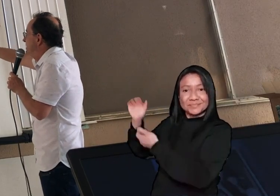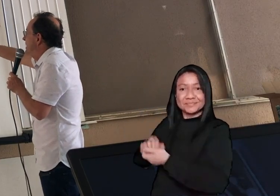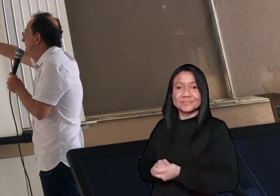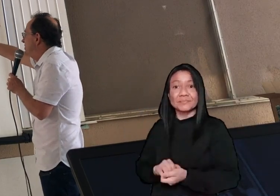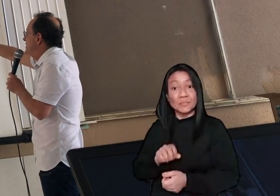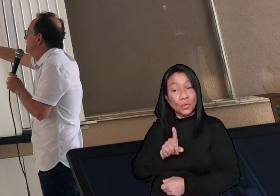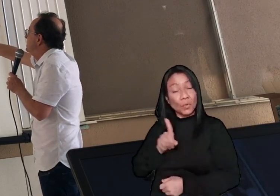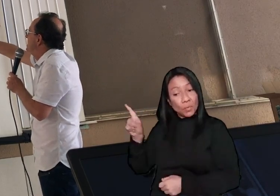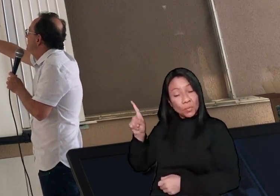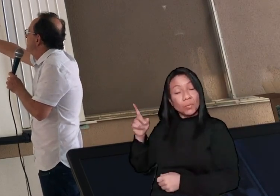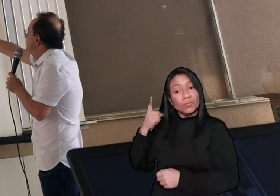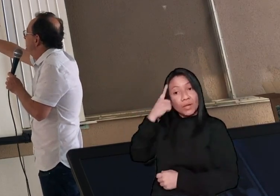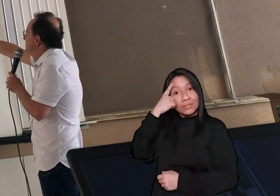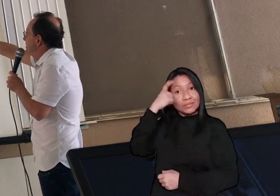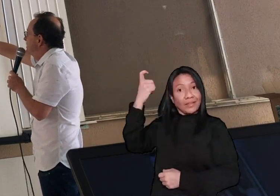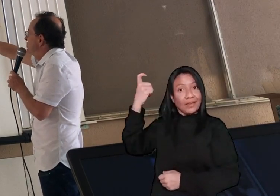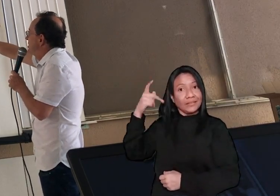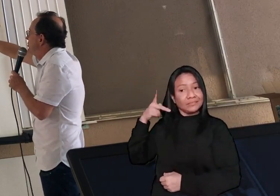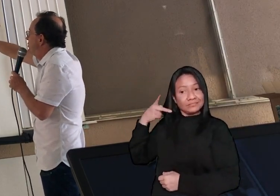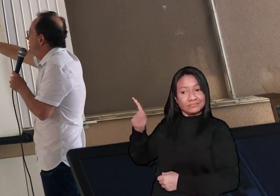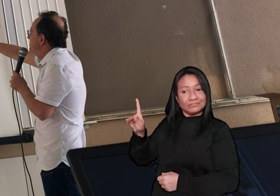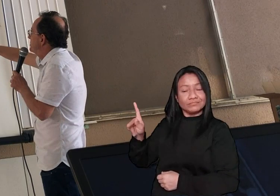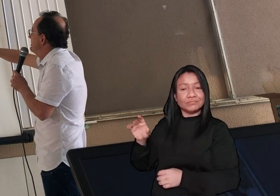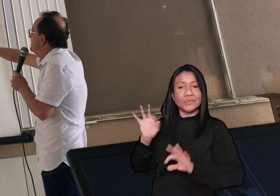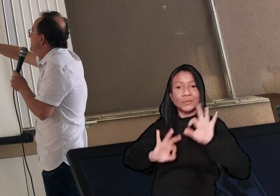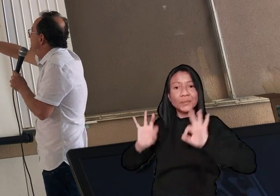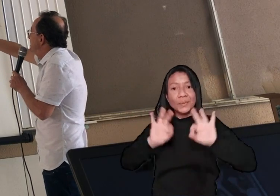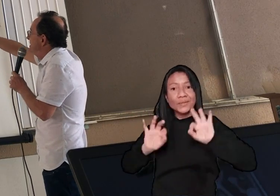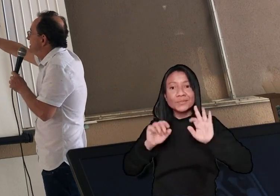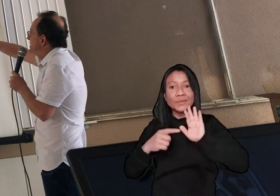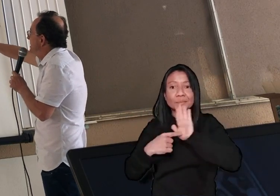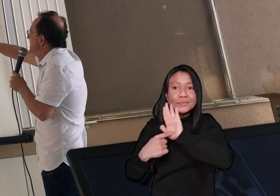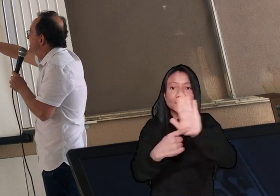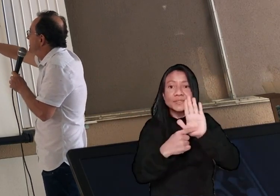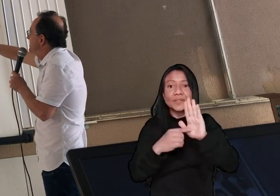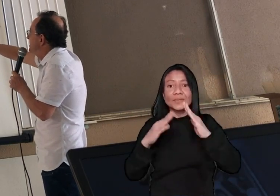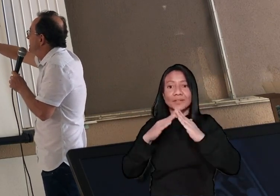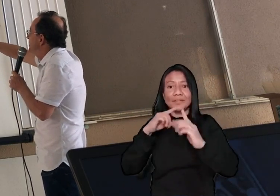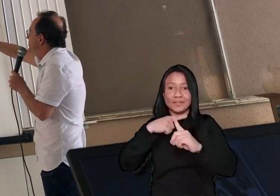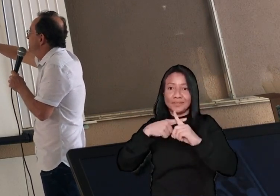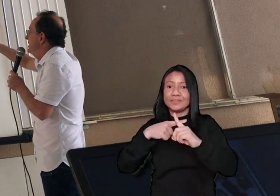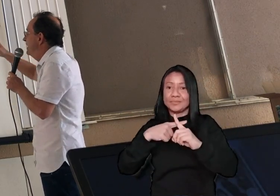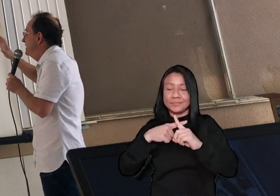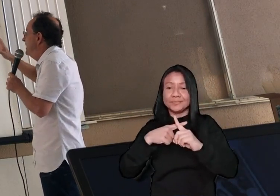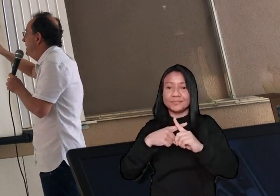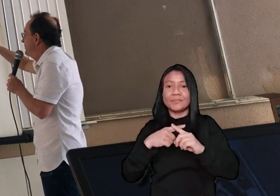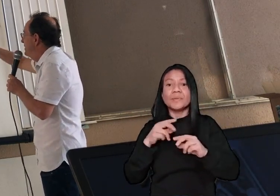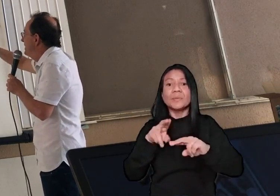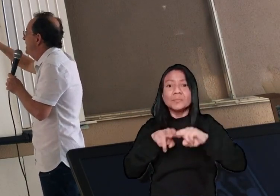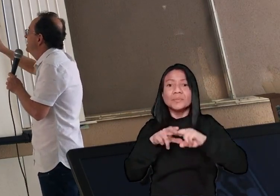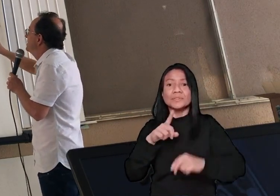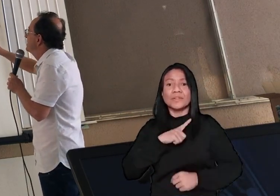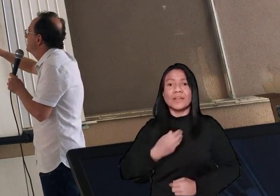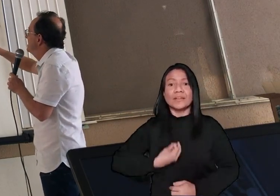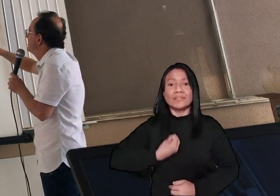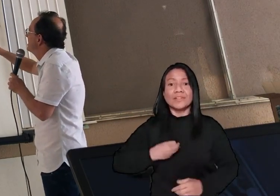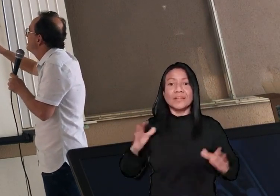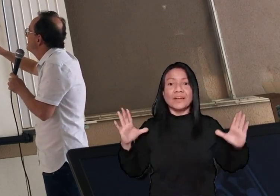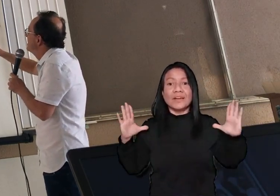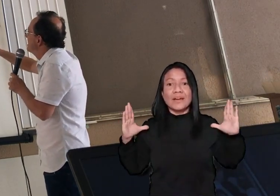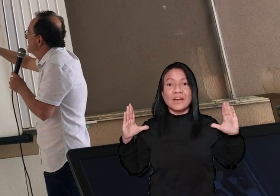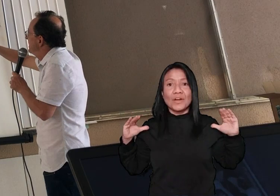deve ter sido da igreja, né? Então, os anjinhos, né? Essas crianças vestidas de anjinho, e a ideia foi dele.